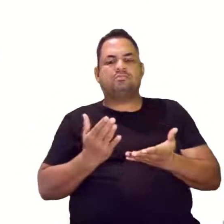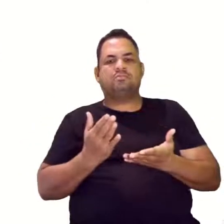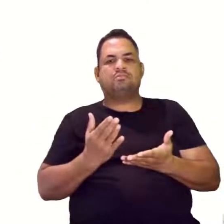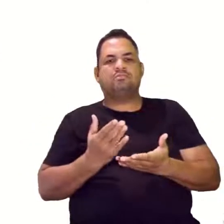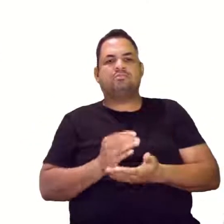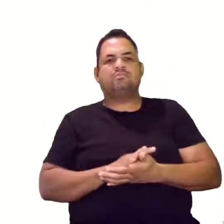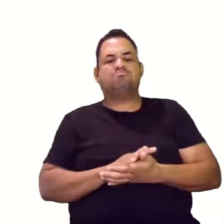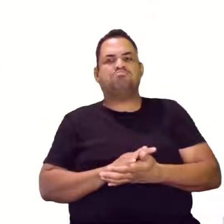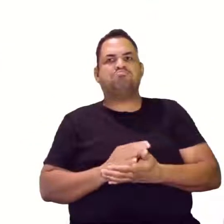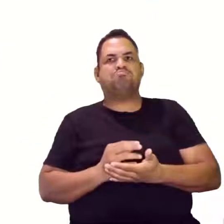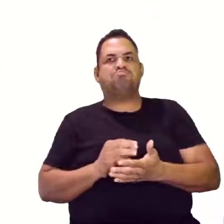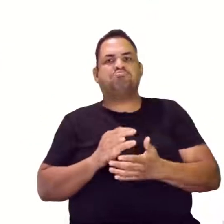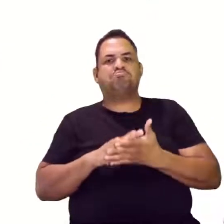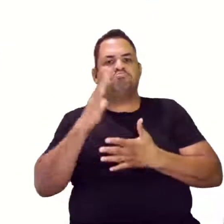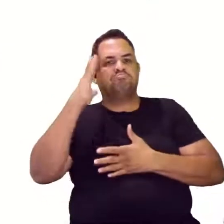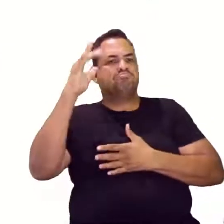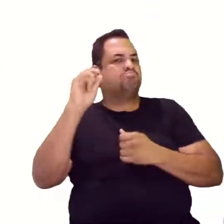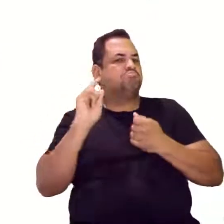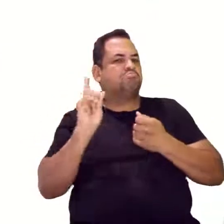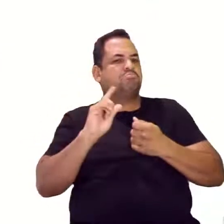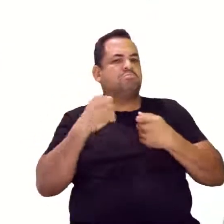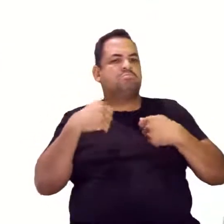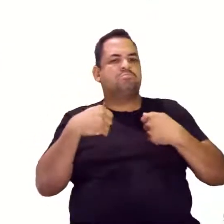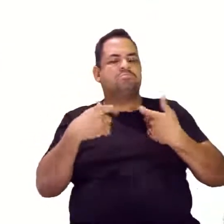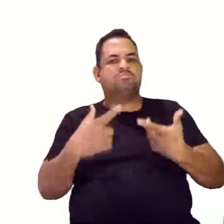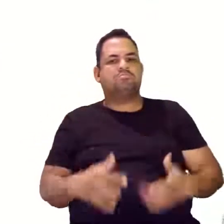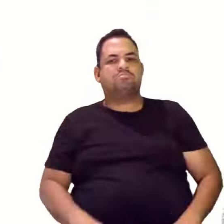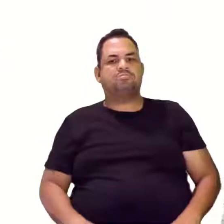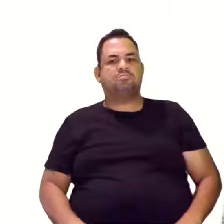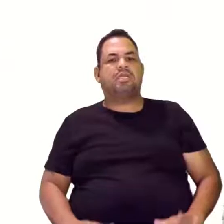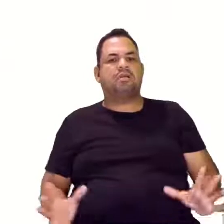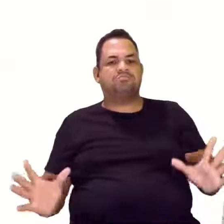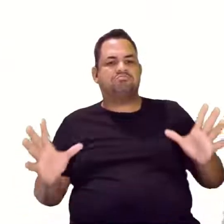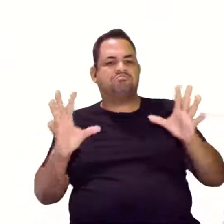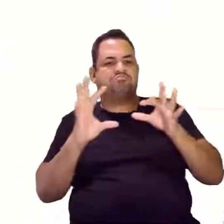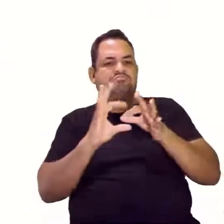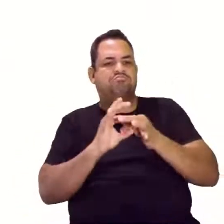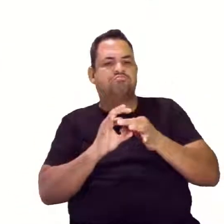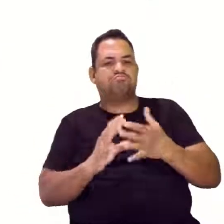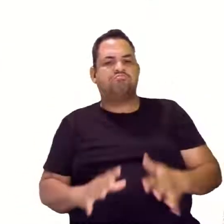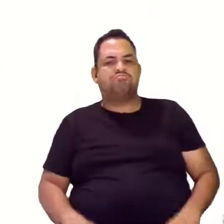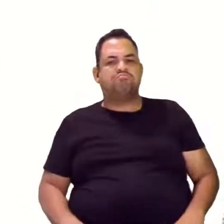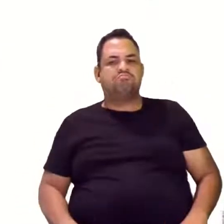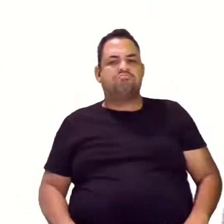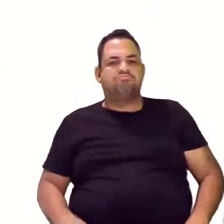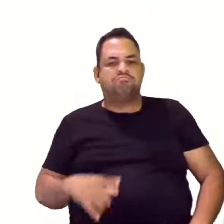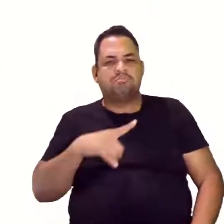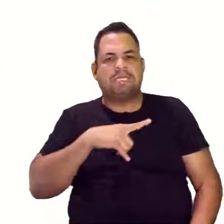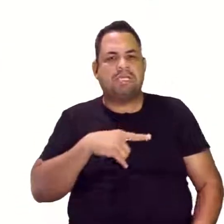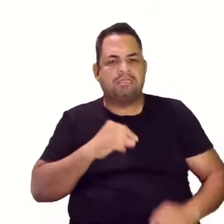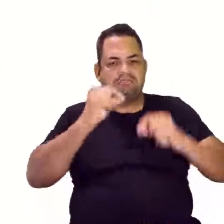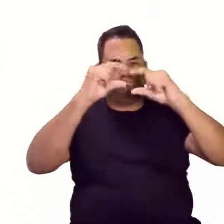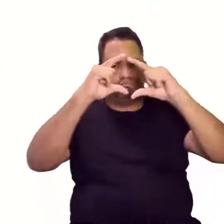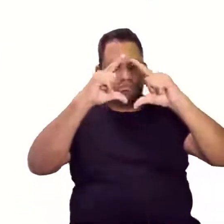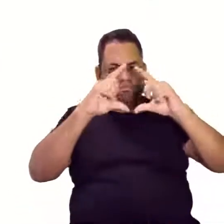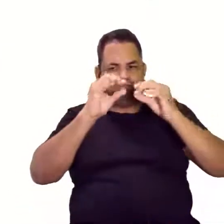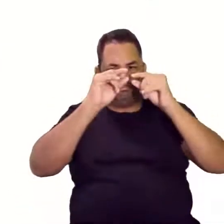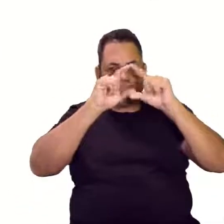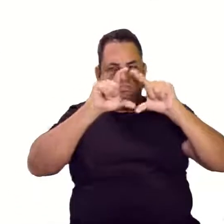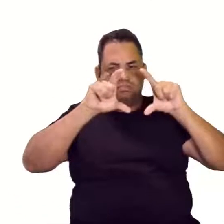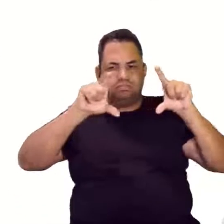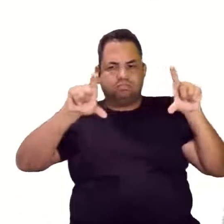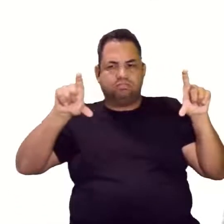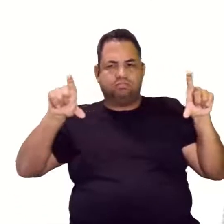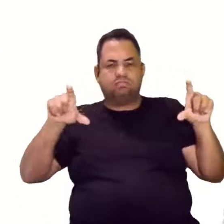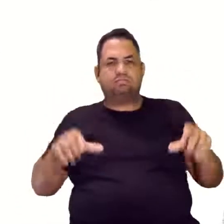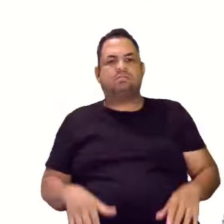teoricamente, não precisava. Ele fala assim, ó... são aqueles contextos, né? O Enem, ele traz questões extensas, todo um contexto.